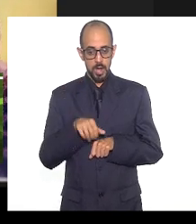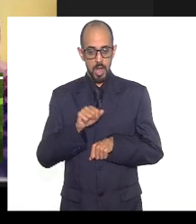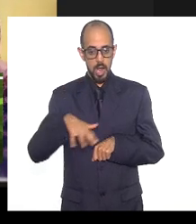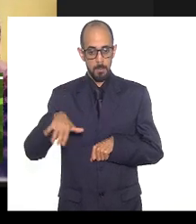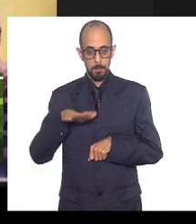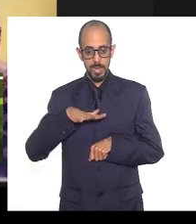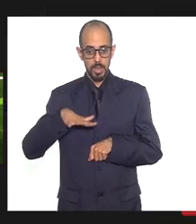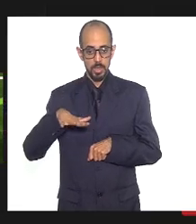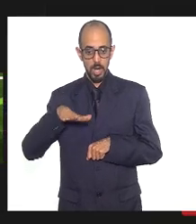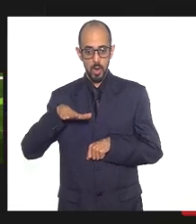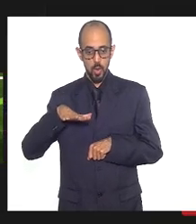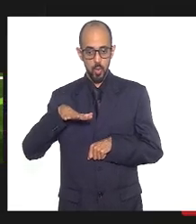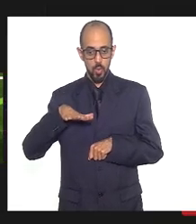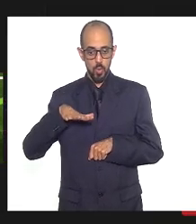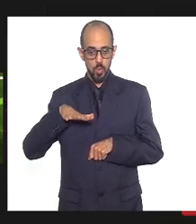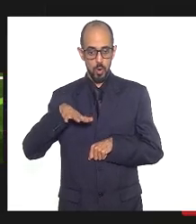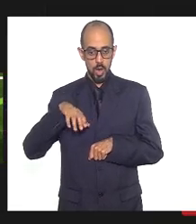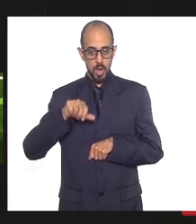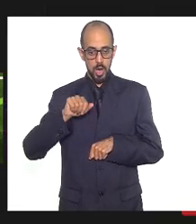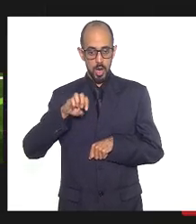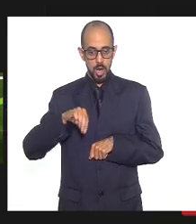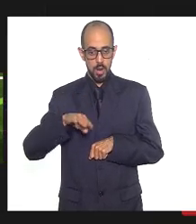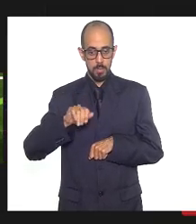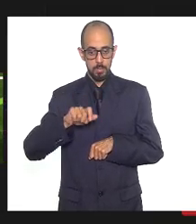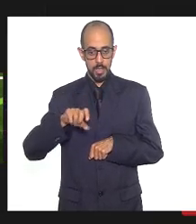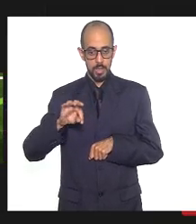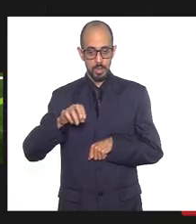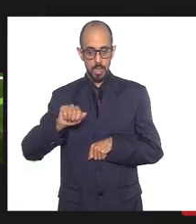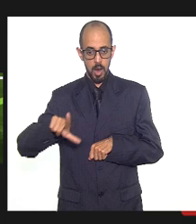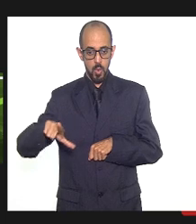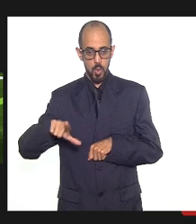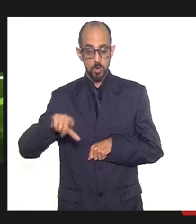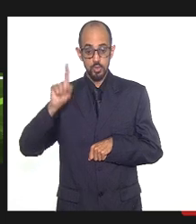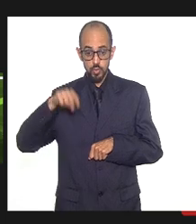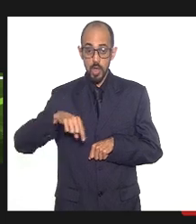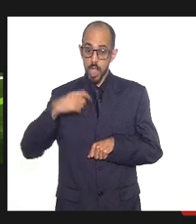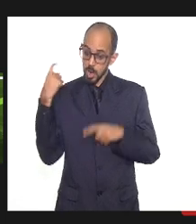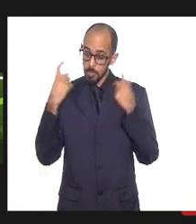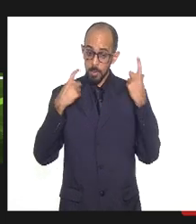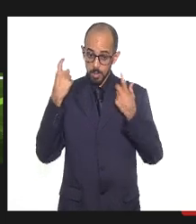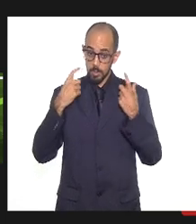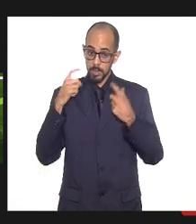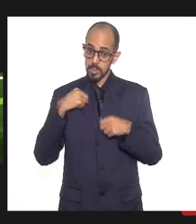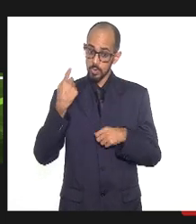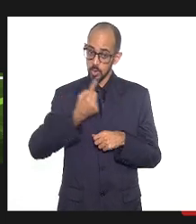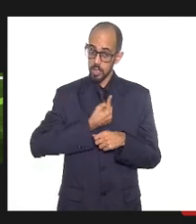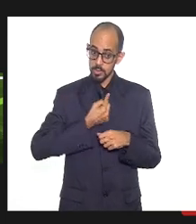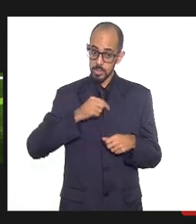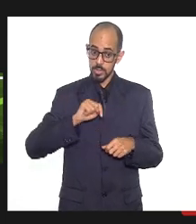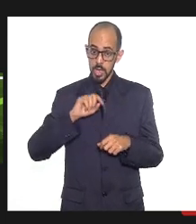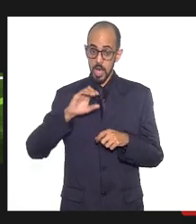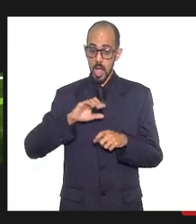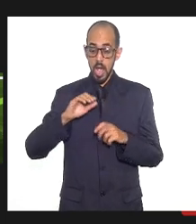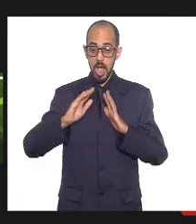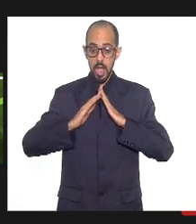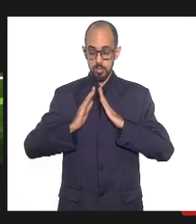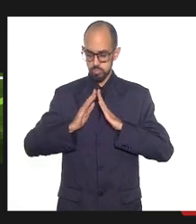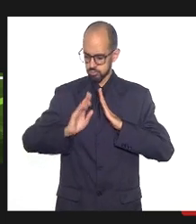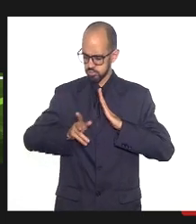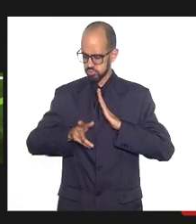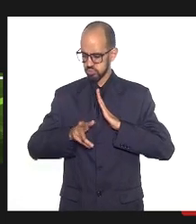ambiental, isso é uma preocupação que a gente tem, é como se as comunidades tradicionais no Brasil elas existissem para